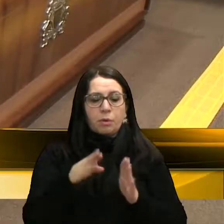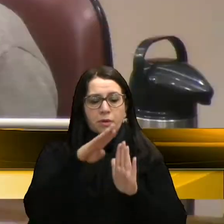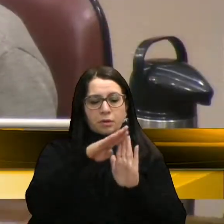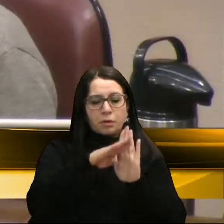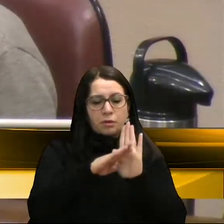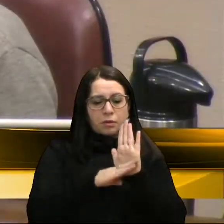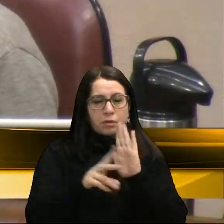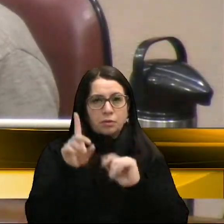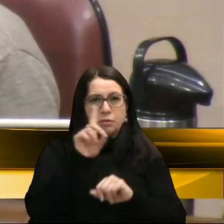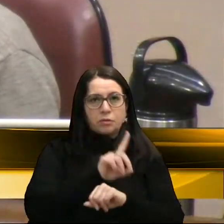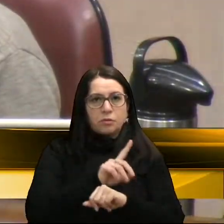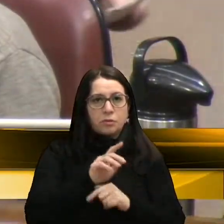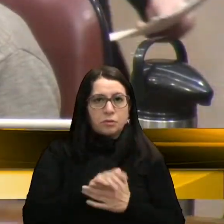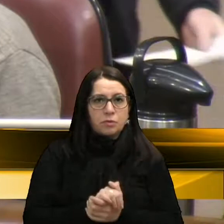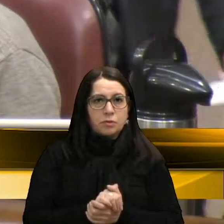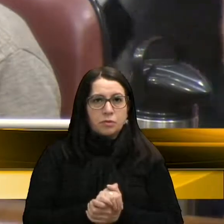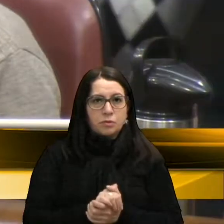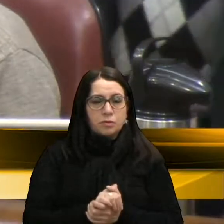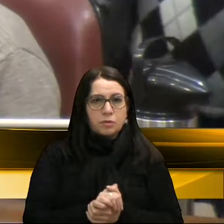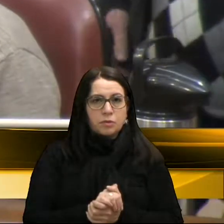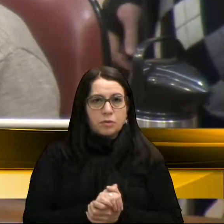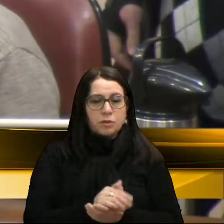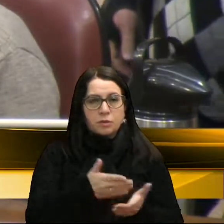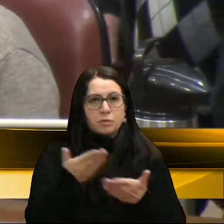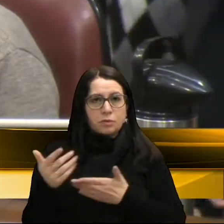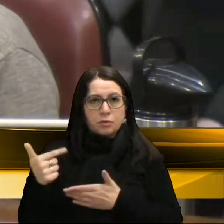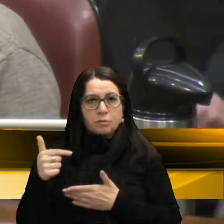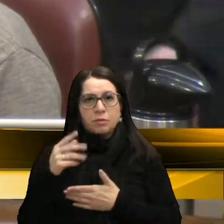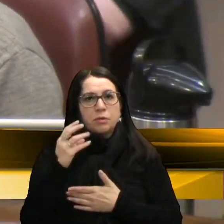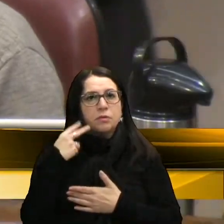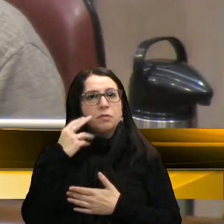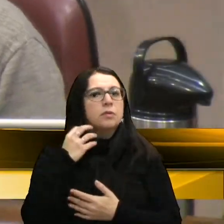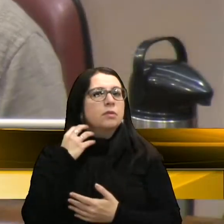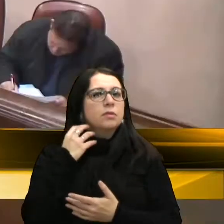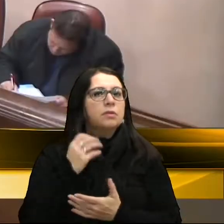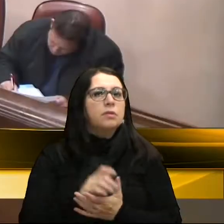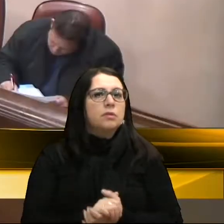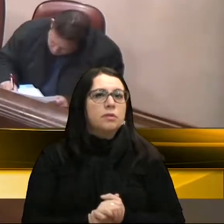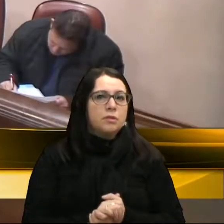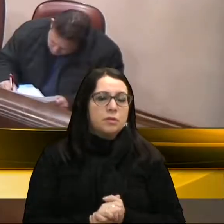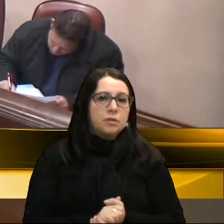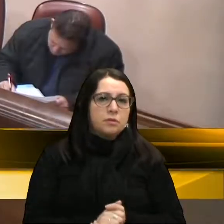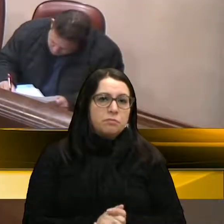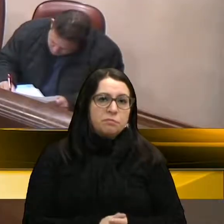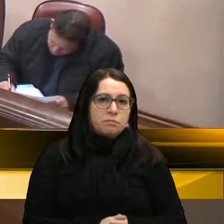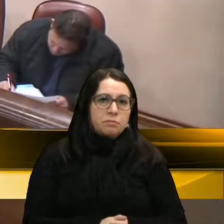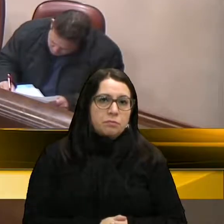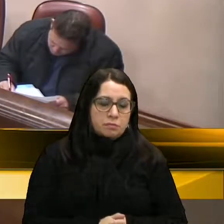Passemos de imediato à ordem do dia e passo a condução dos trabalhos ao vereador Daneloso.